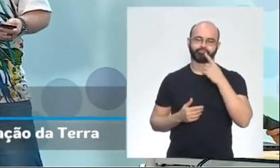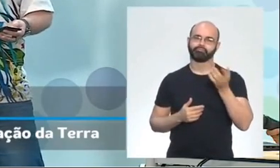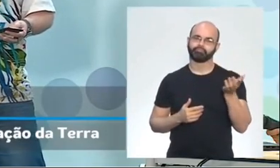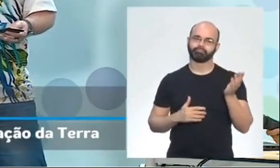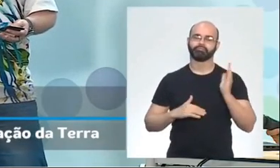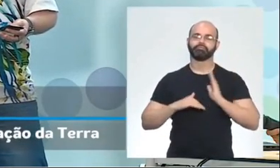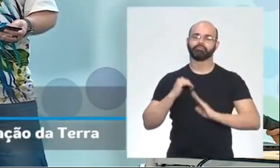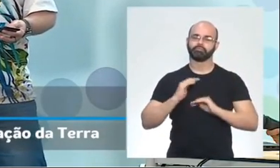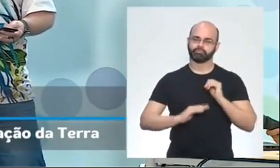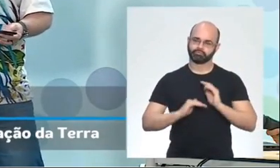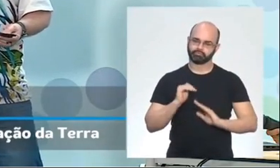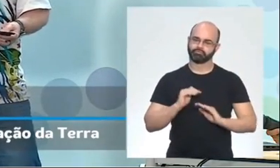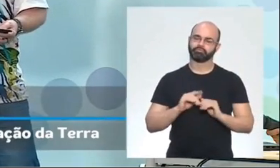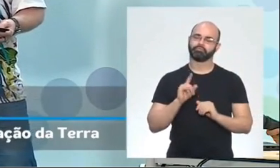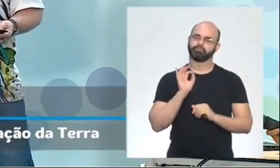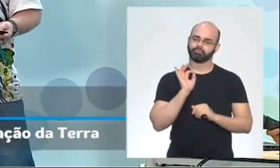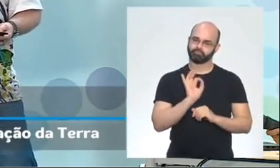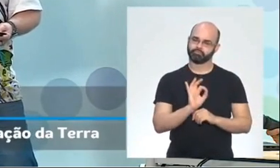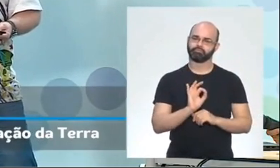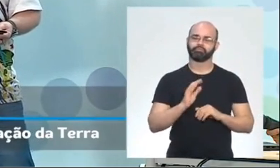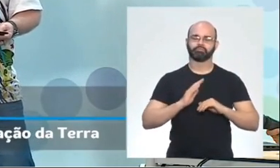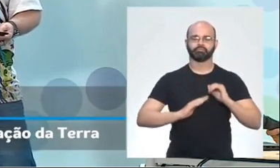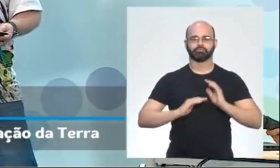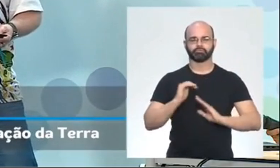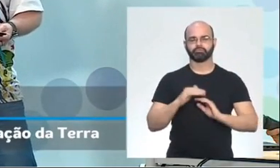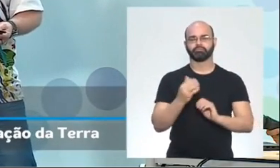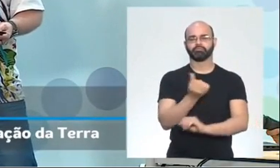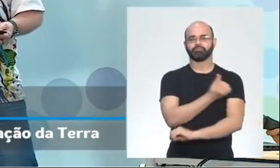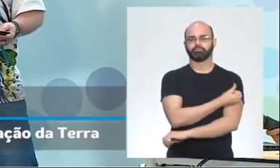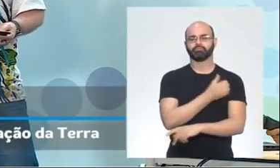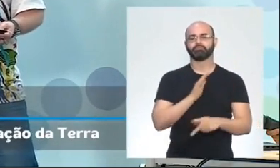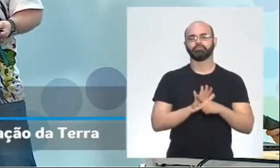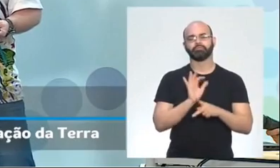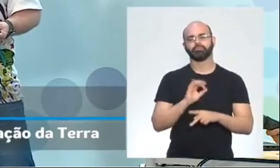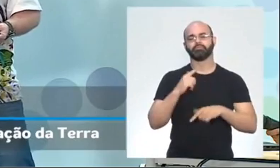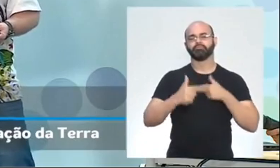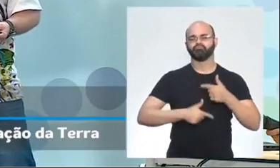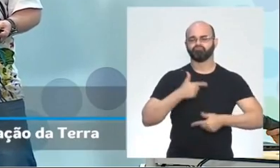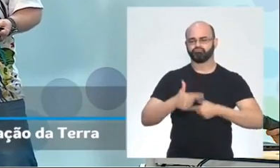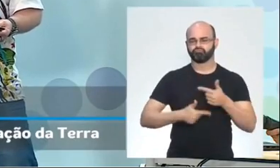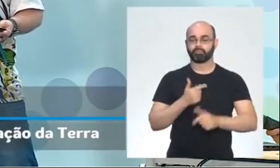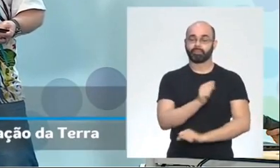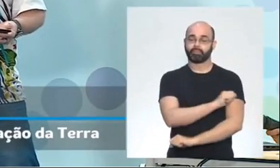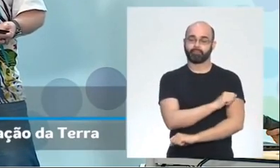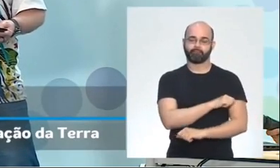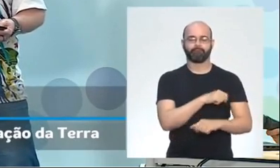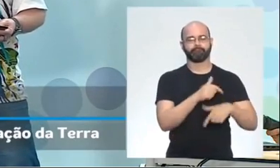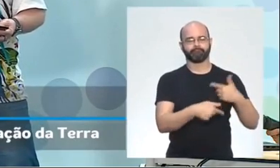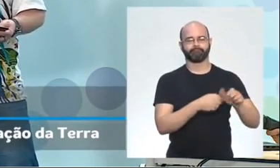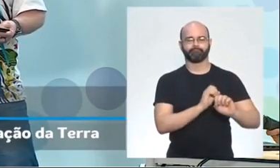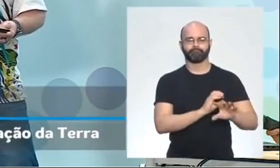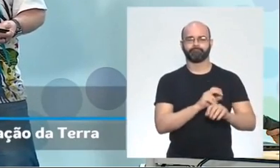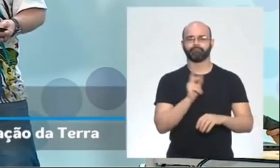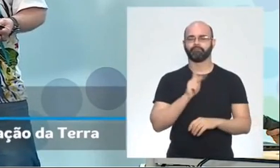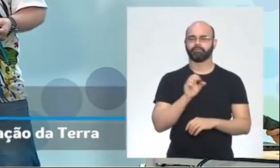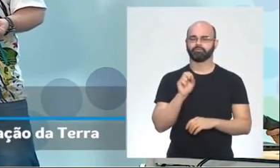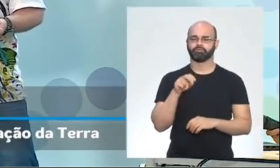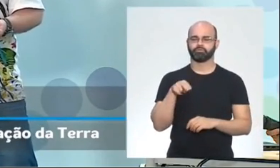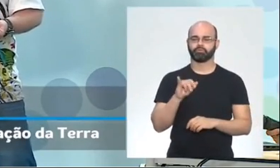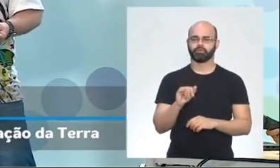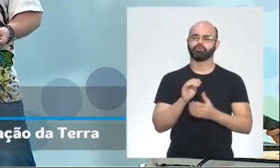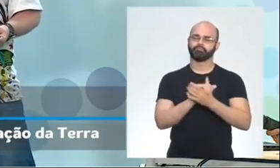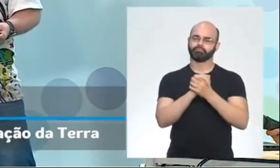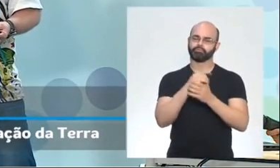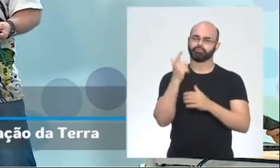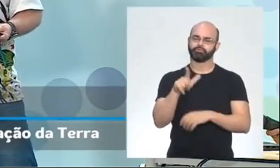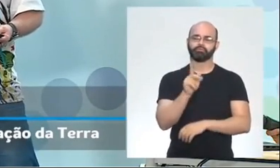habilidade é isso mesmo. É a habilidade do 6º ano que tem que ser trabalhada com o aluno. E a professora Sônia, de novo, parabéns, e a todos os professores que